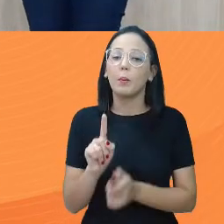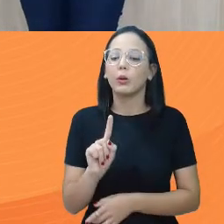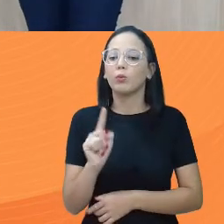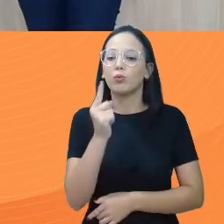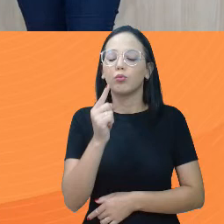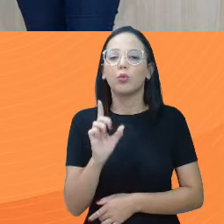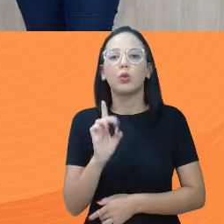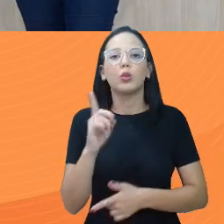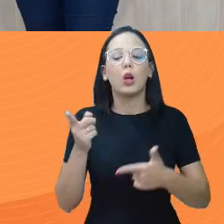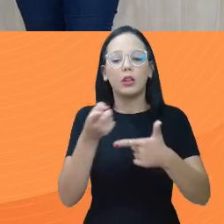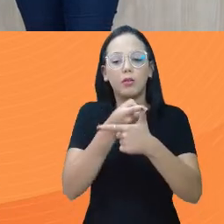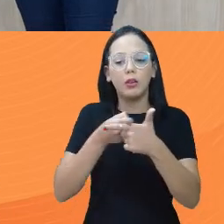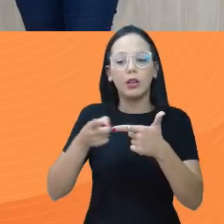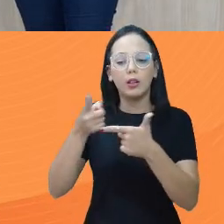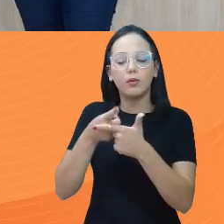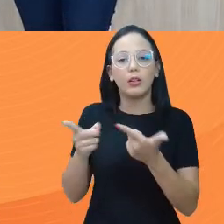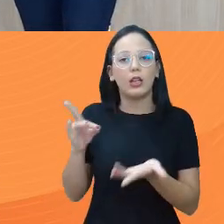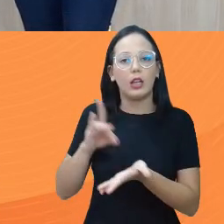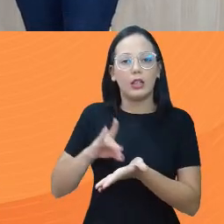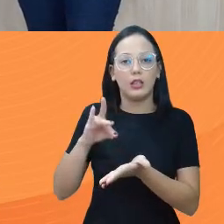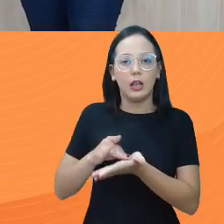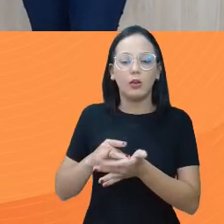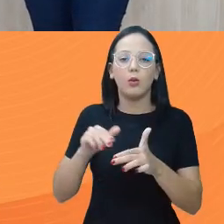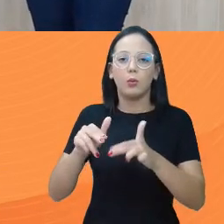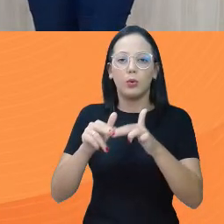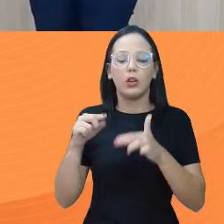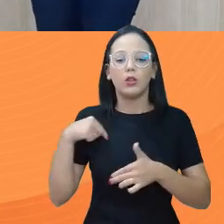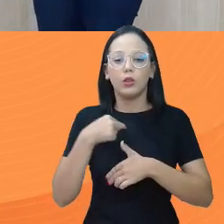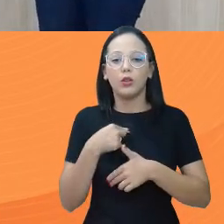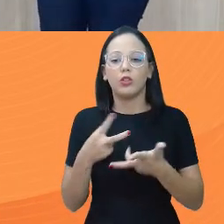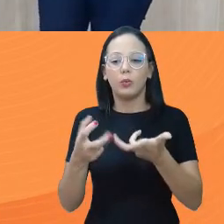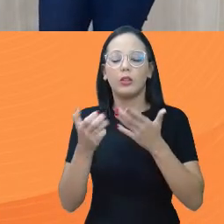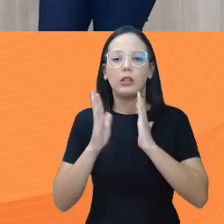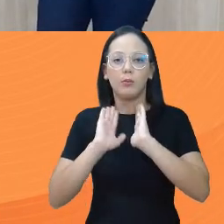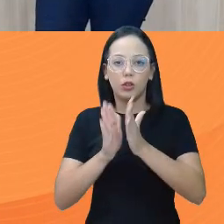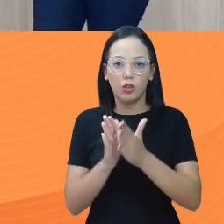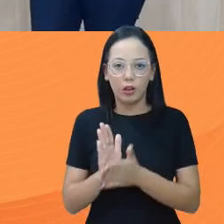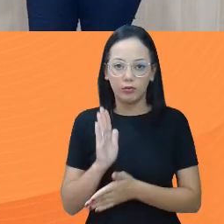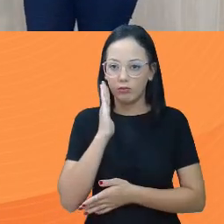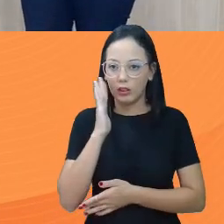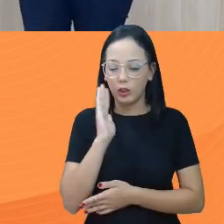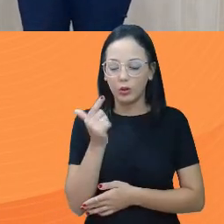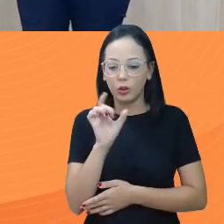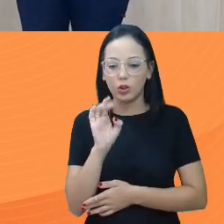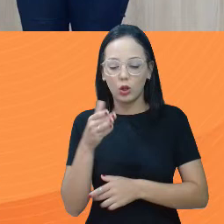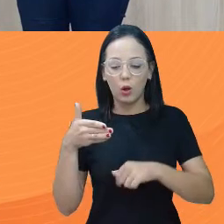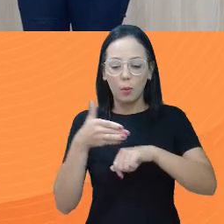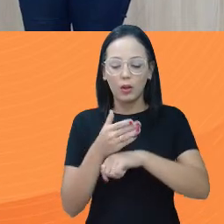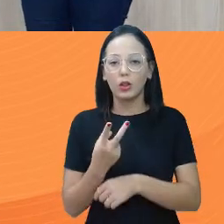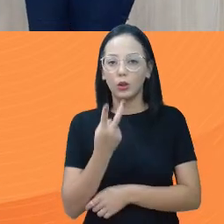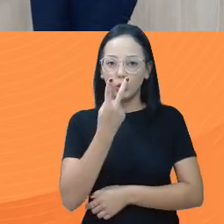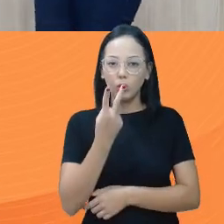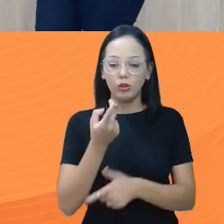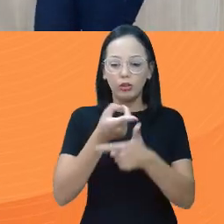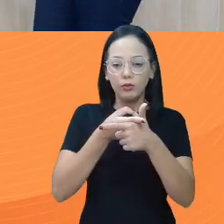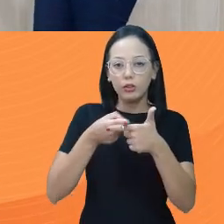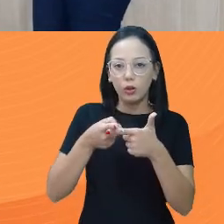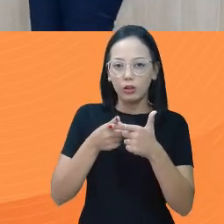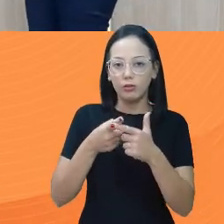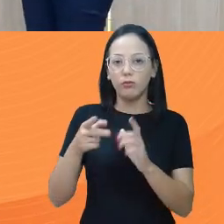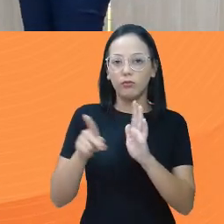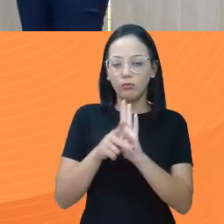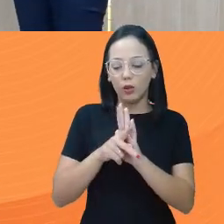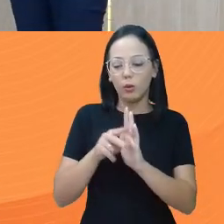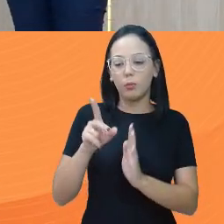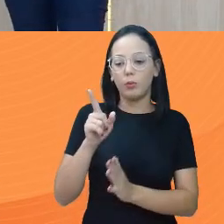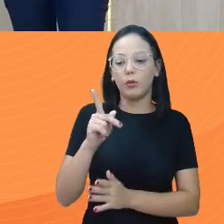só divide exato para ele mesmo, né? Então, a gente aí já percebe que ele não entra nem em apenas dois divisores, que é número